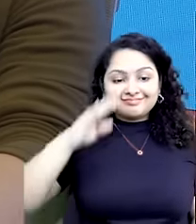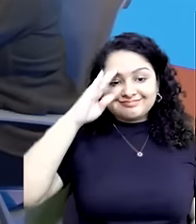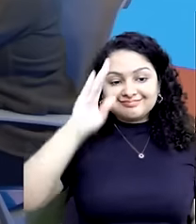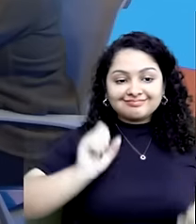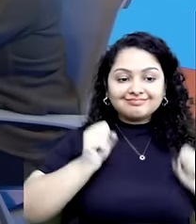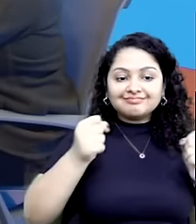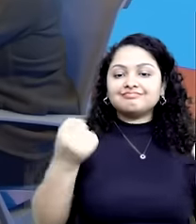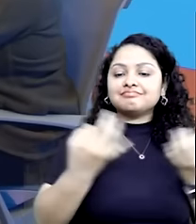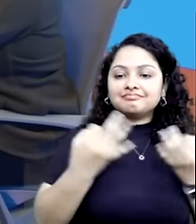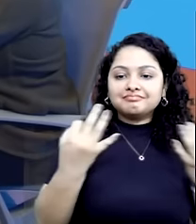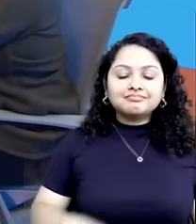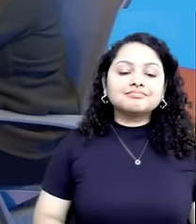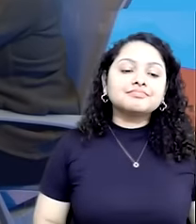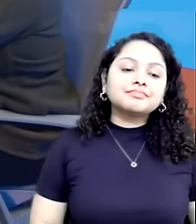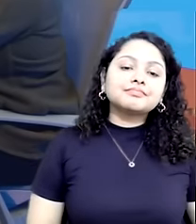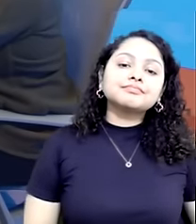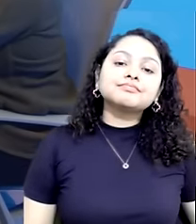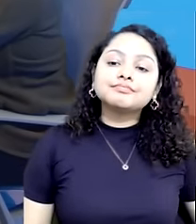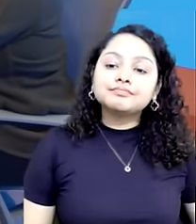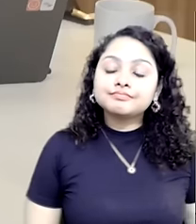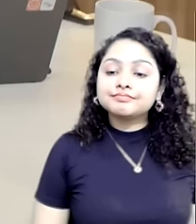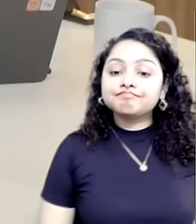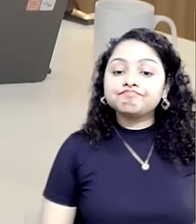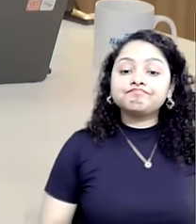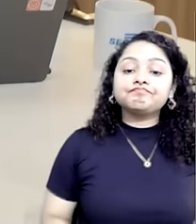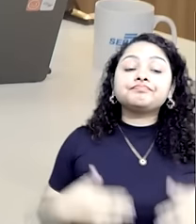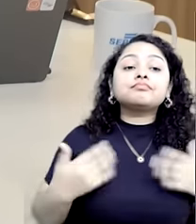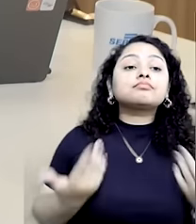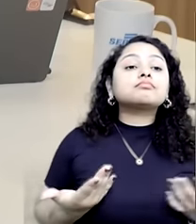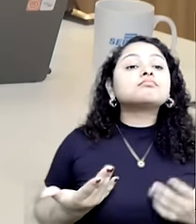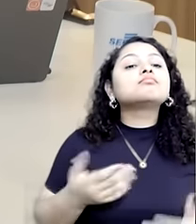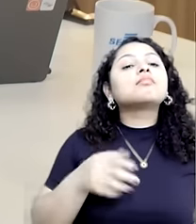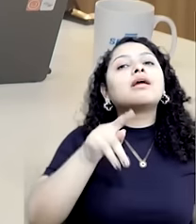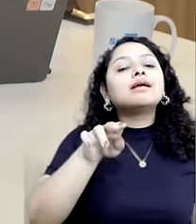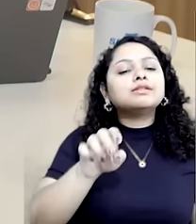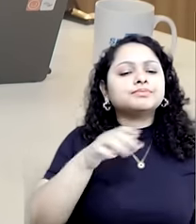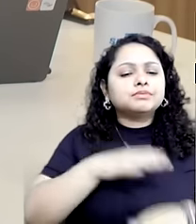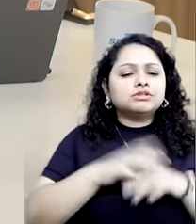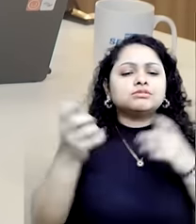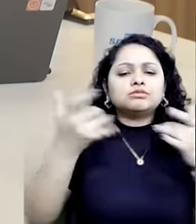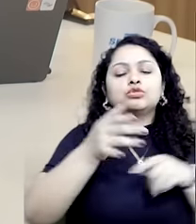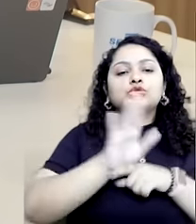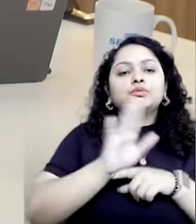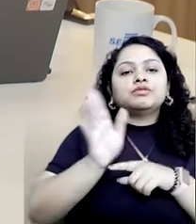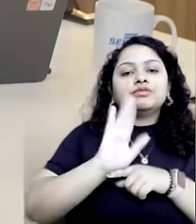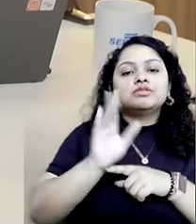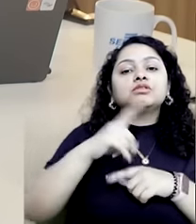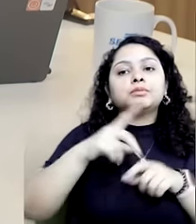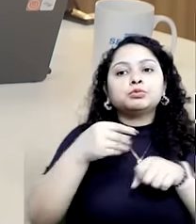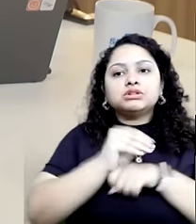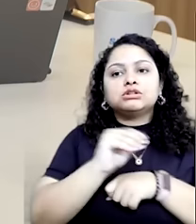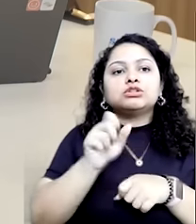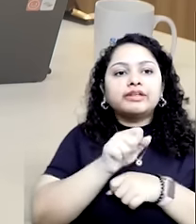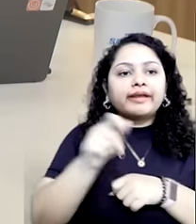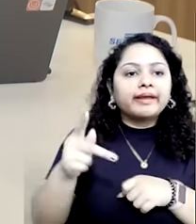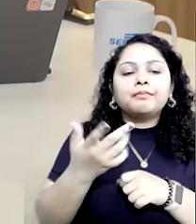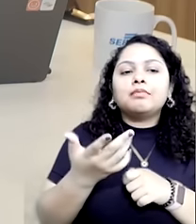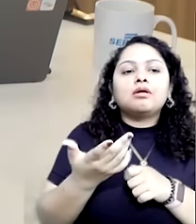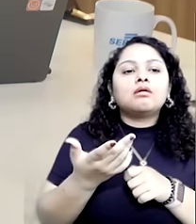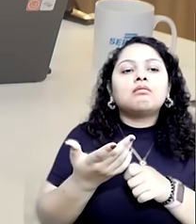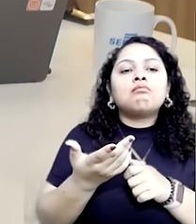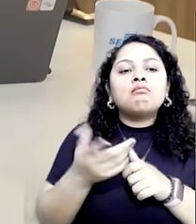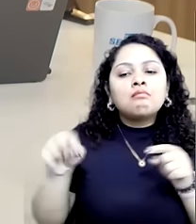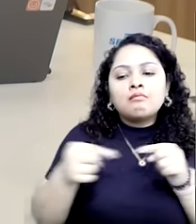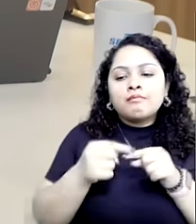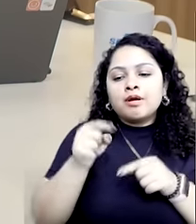perfeito já pra gente ir finalizando aqui esse papo Kate você comentou sobre vídeo agora você tem alguma sugestão de aplicativo acho que cai um pouco